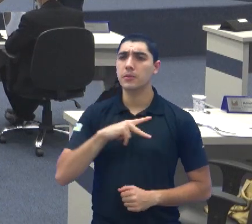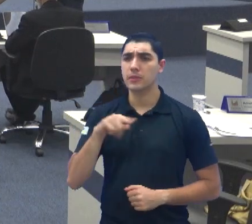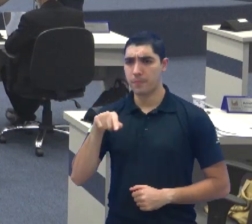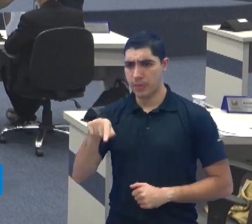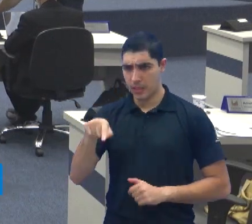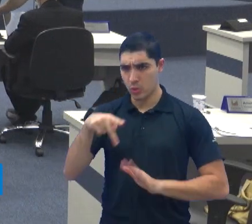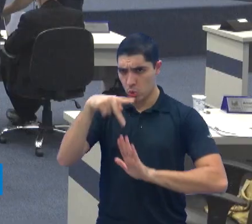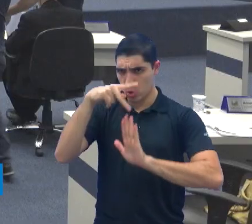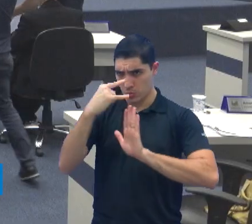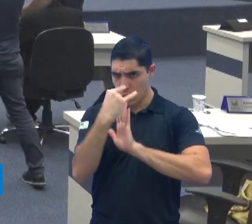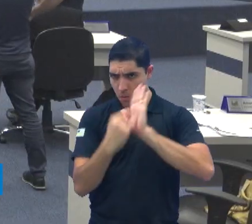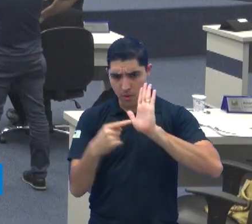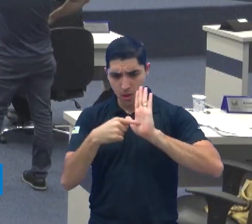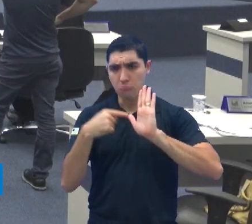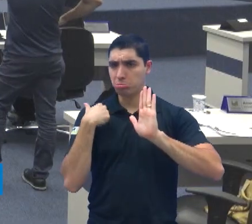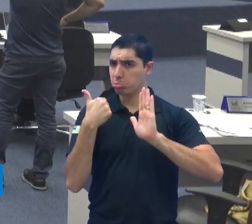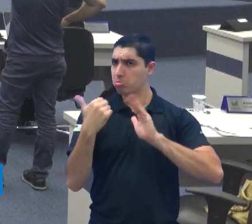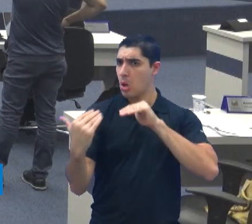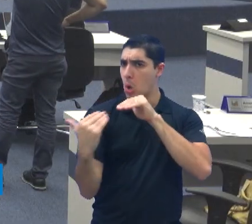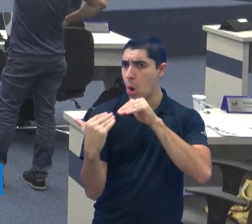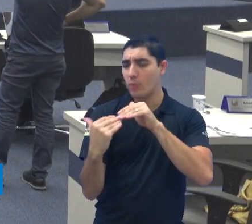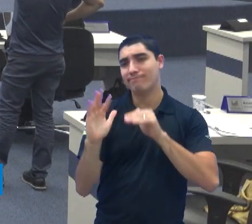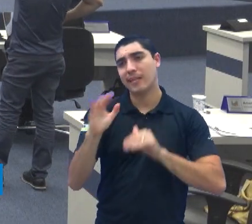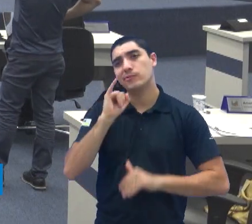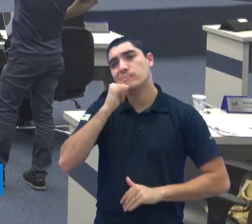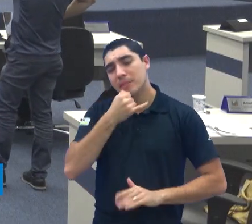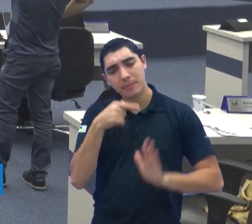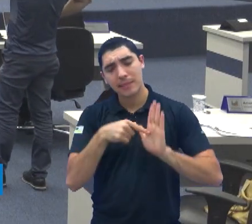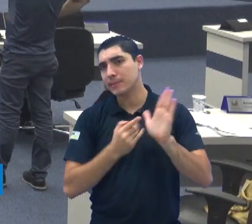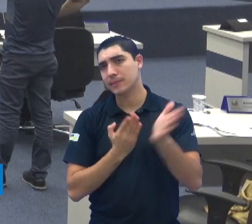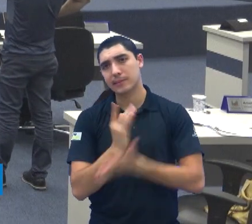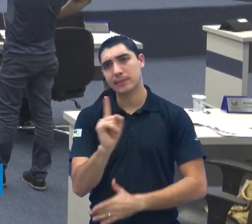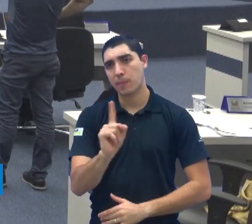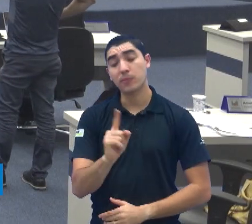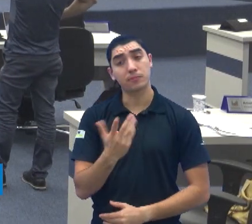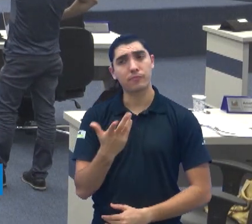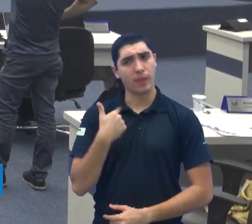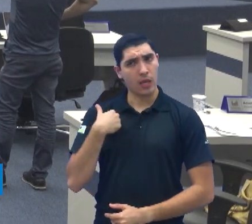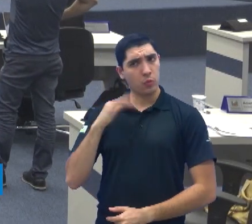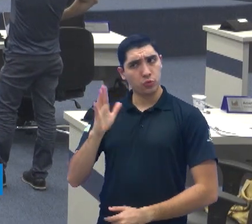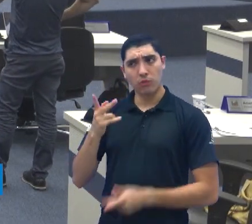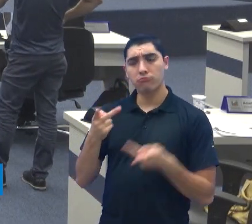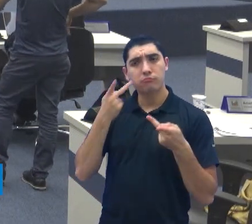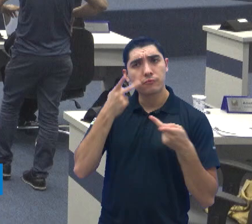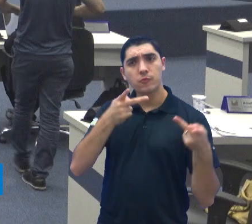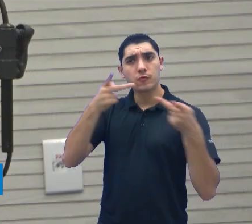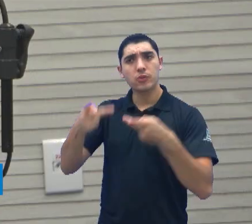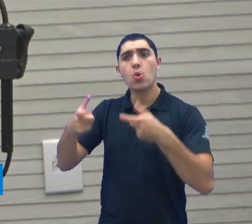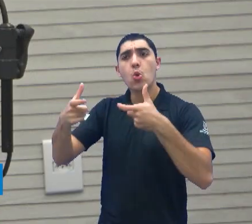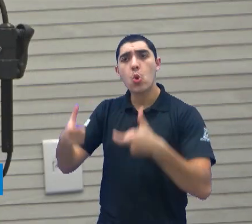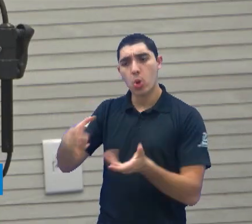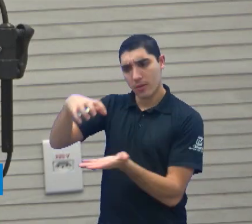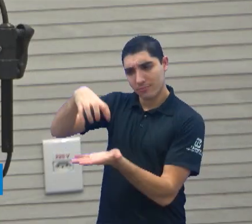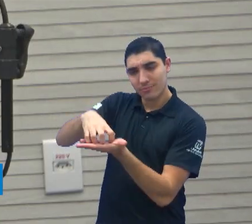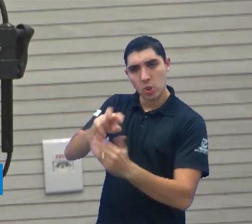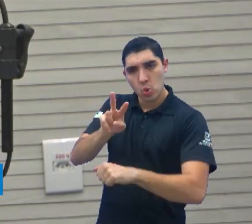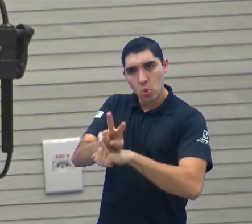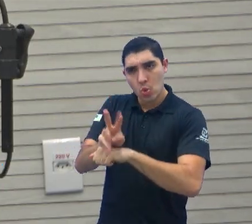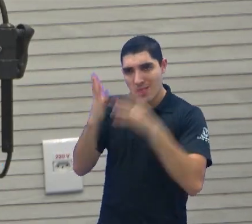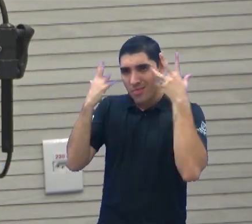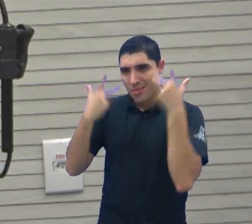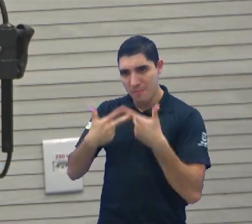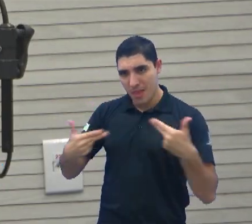nesse documento, que infelizmente foi rejeitado. Eu estive lá nos zoonoses, recentemente fazendo uma